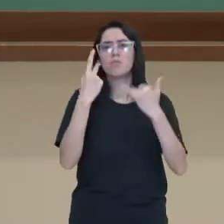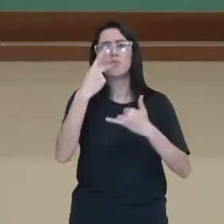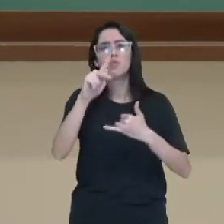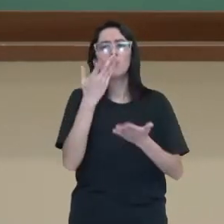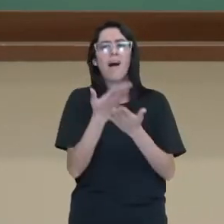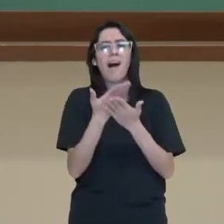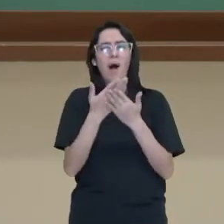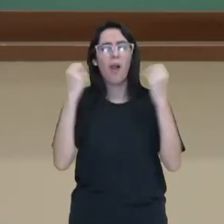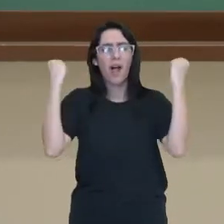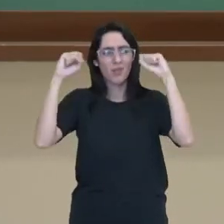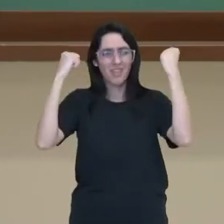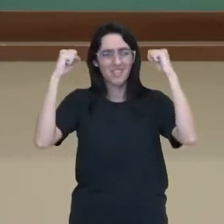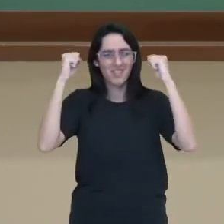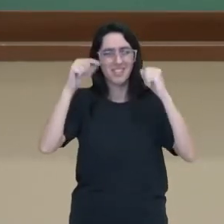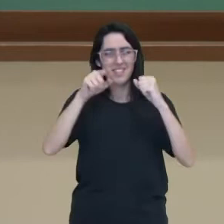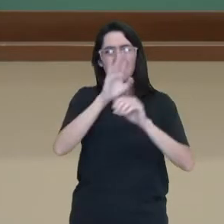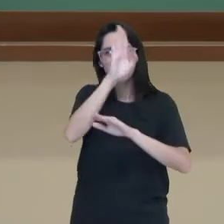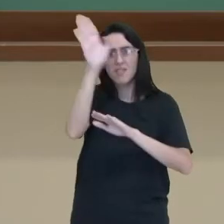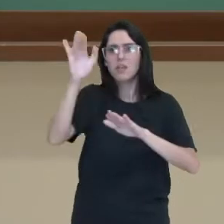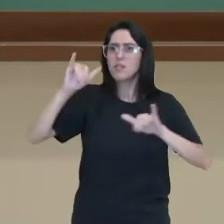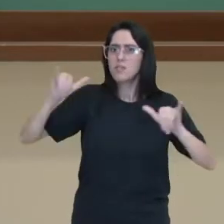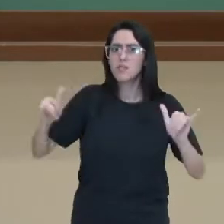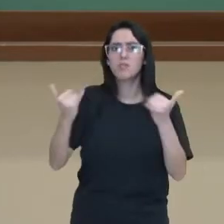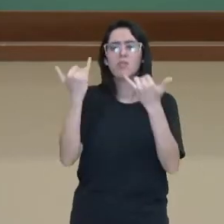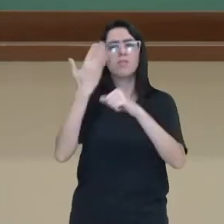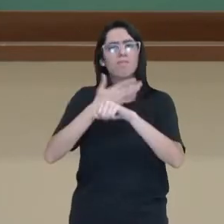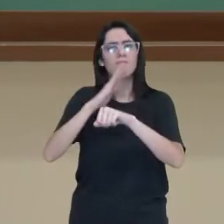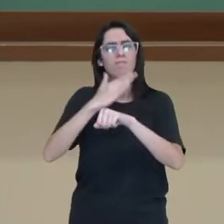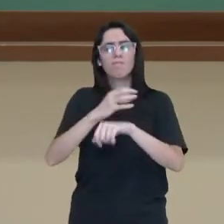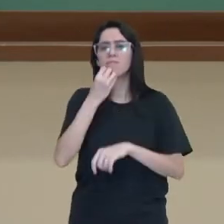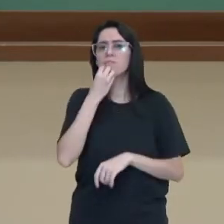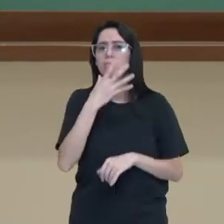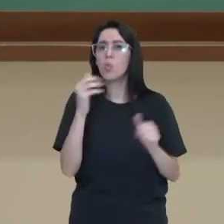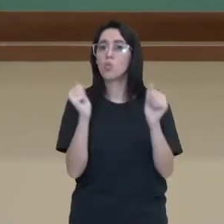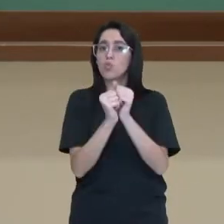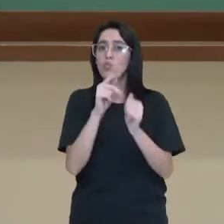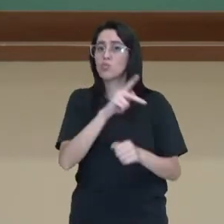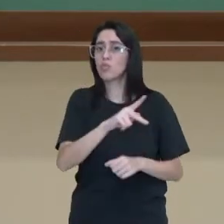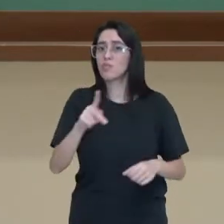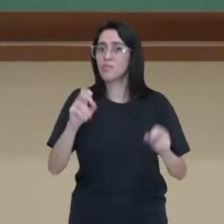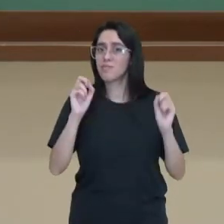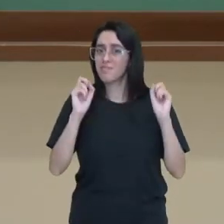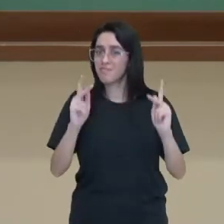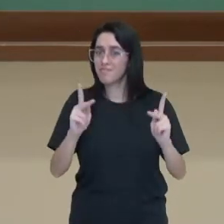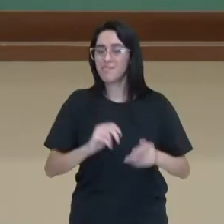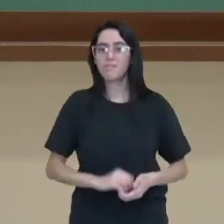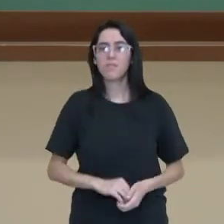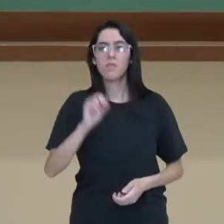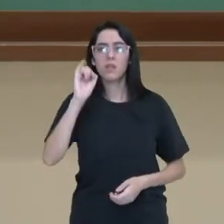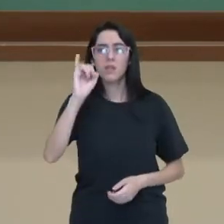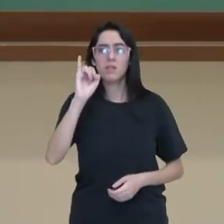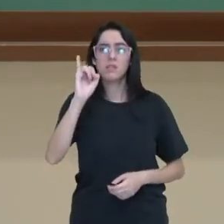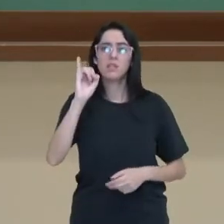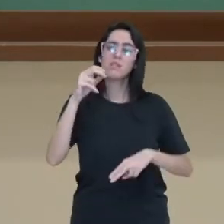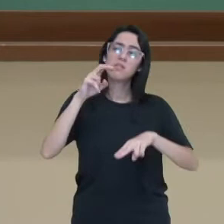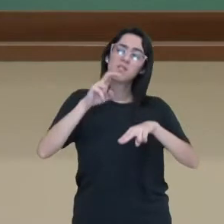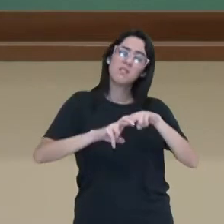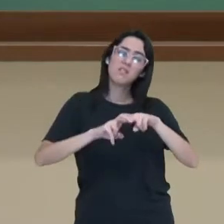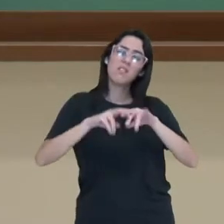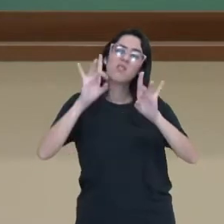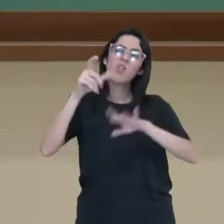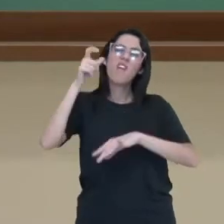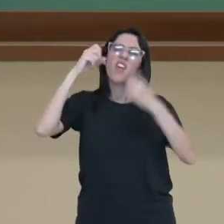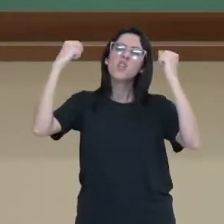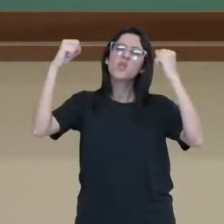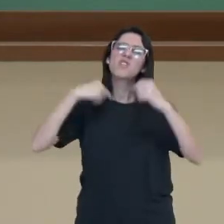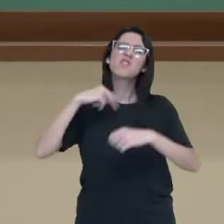aulas de educação física para realizar as práticas junto com o professor, tá bom? Ficar sentado agora na arquibancada na aula de